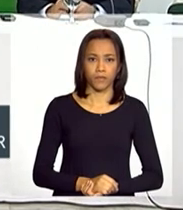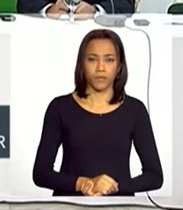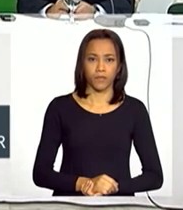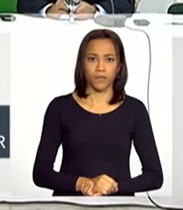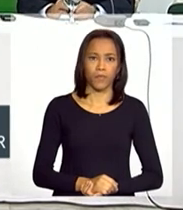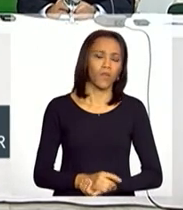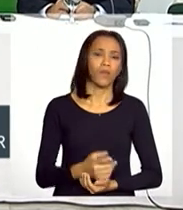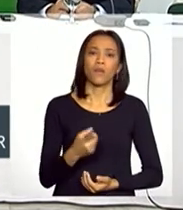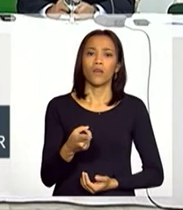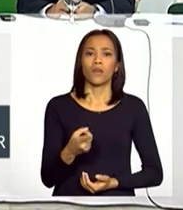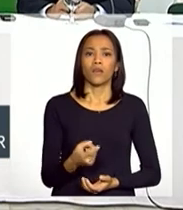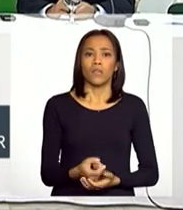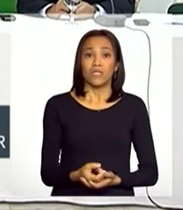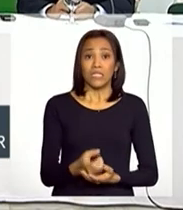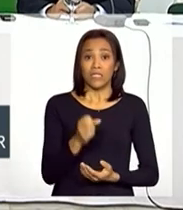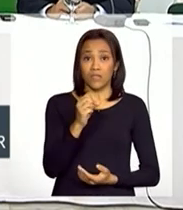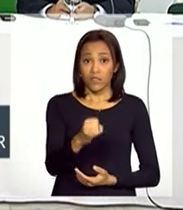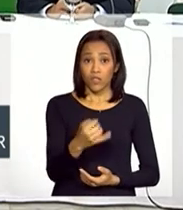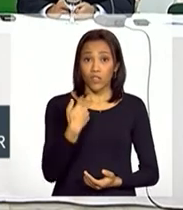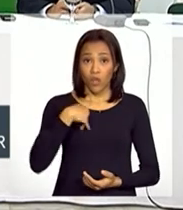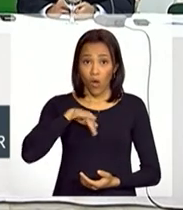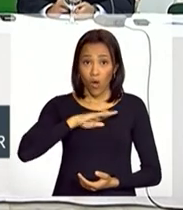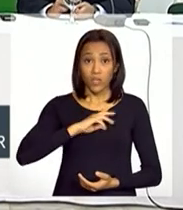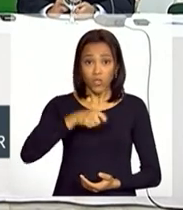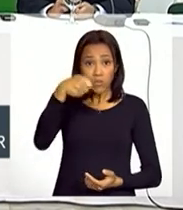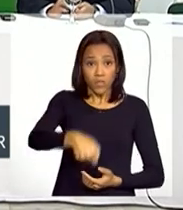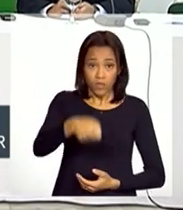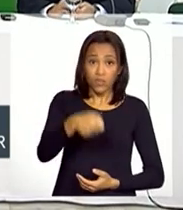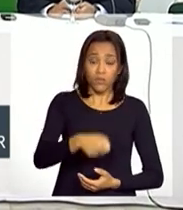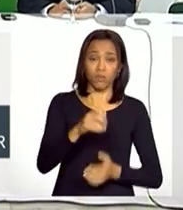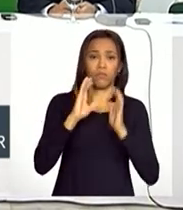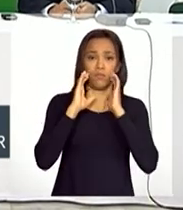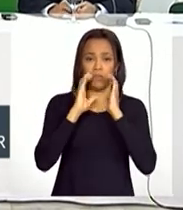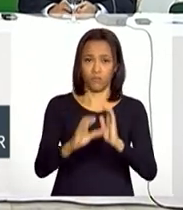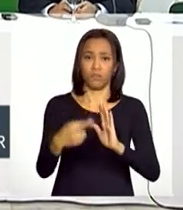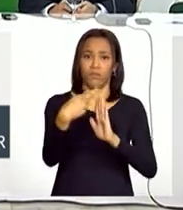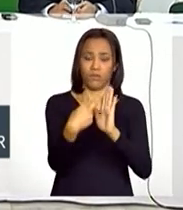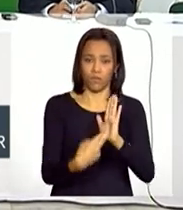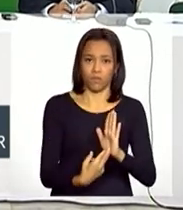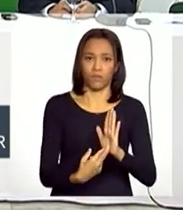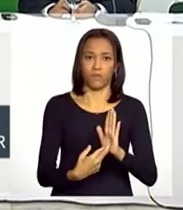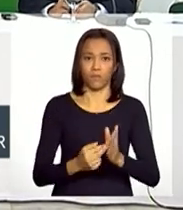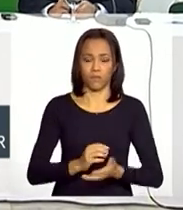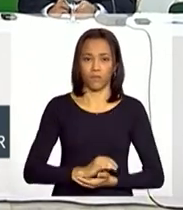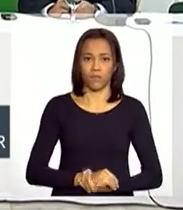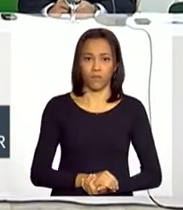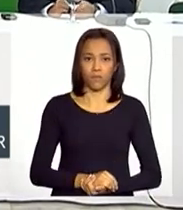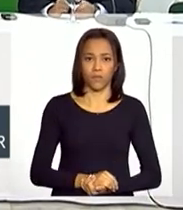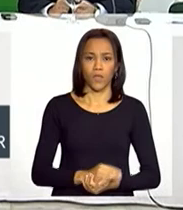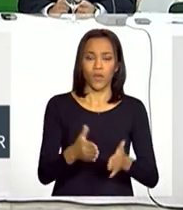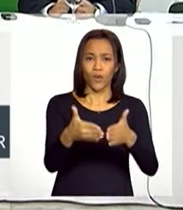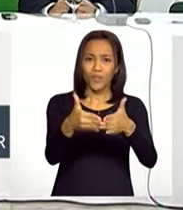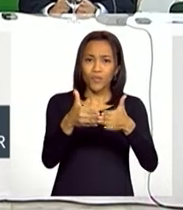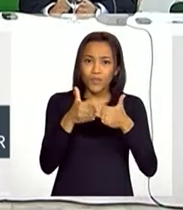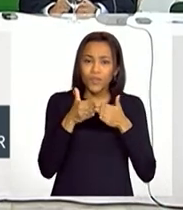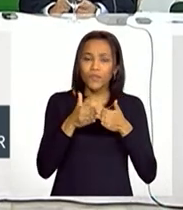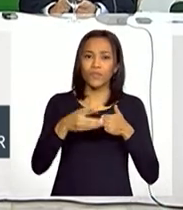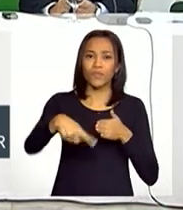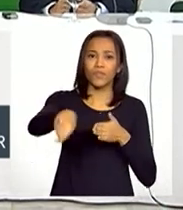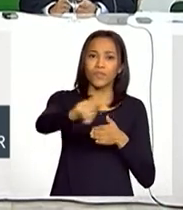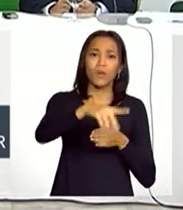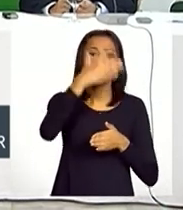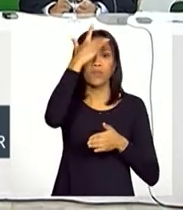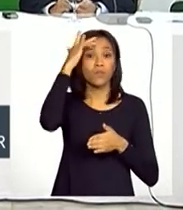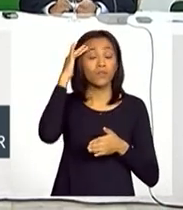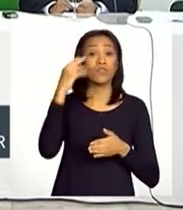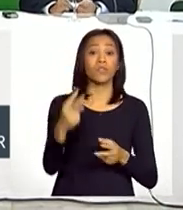está pedindo em que não são gera um conflitos nós estamos agora exigindo que sejam eu queria fazer um pedido as pessoas que estão